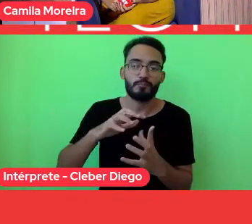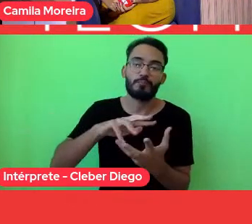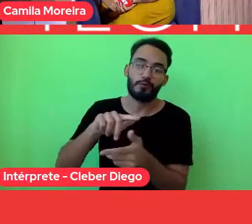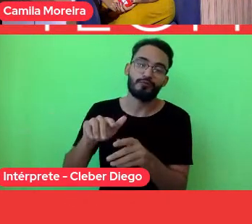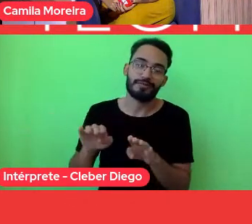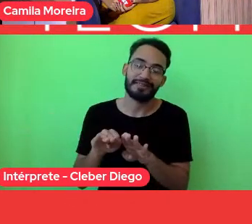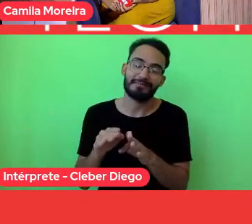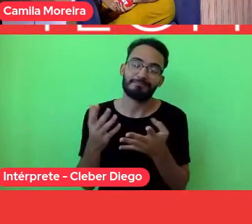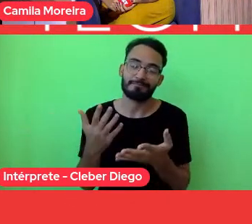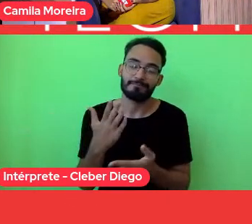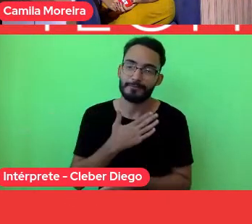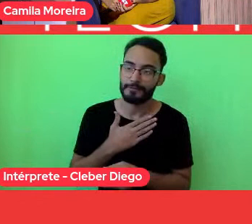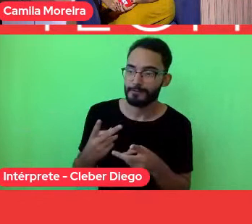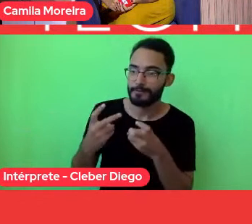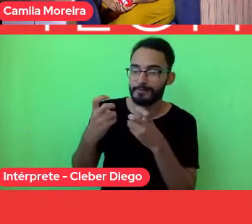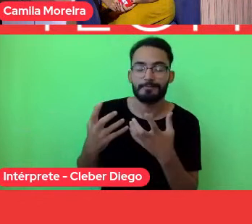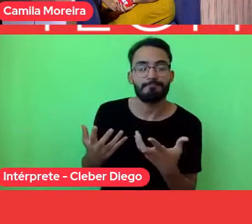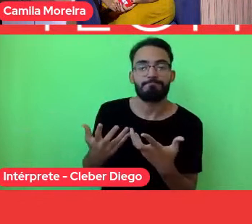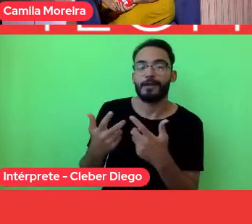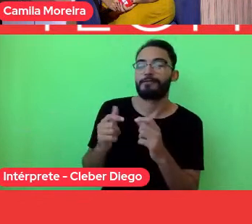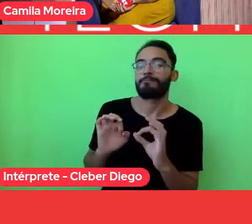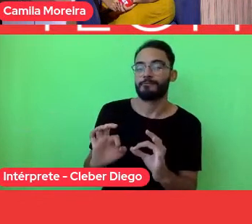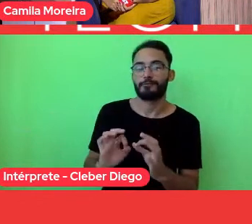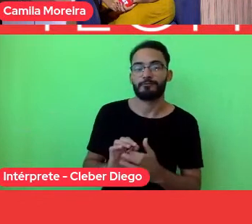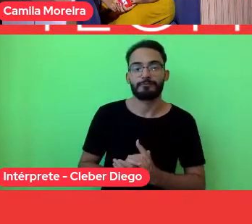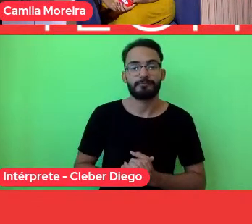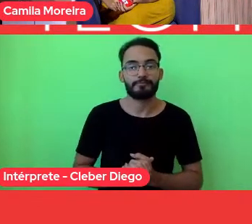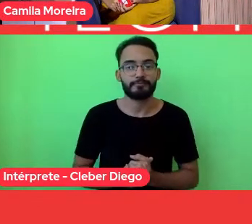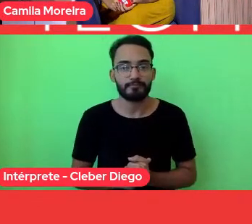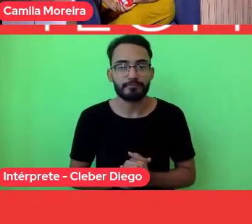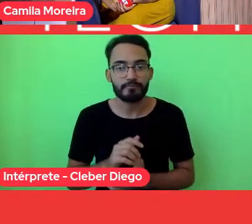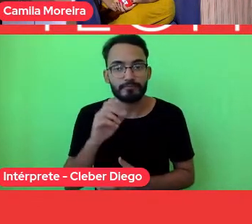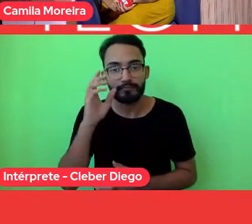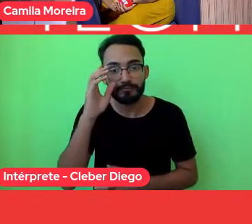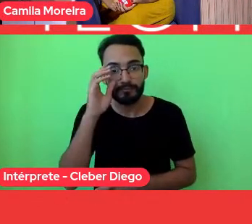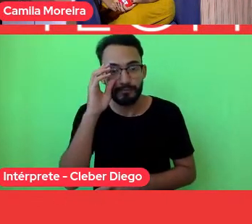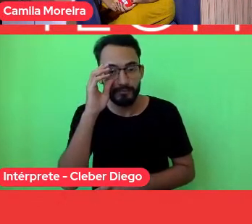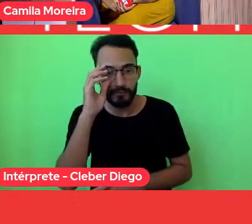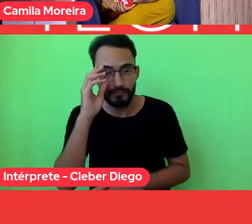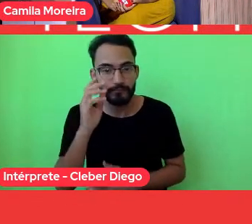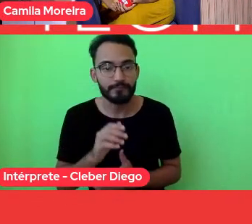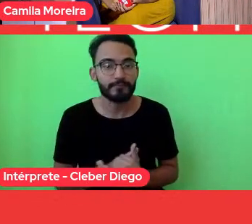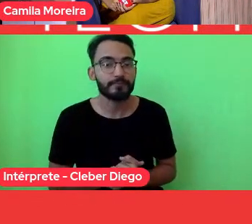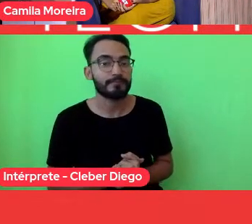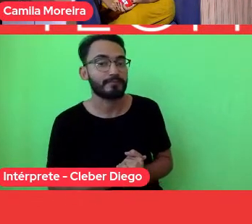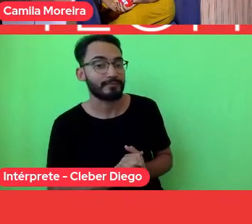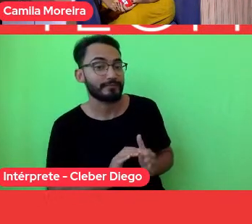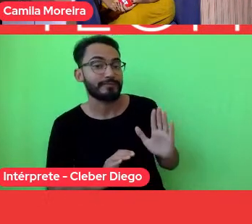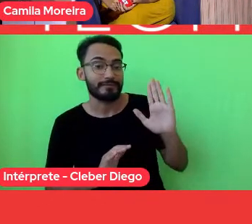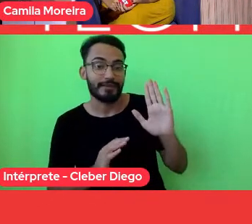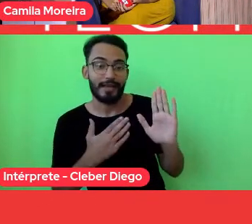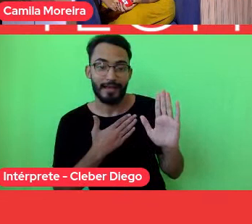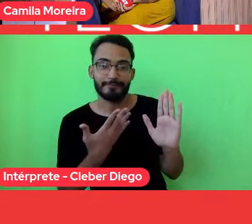isso o mais fantástico, assim. Deixa eu fazer um gancho aqui.